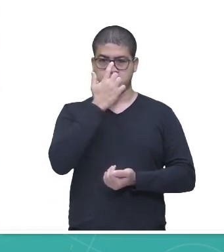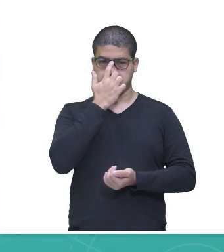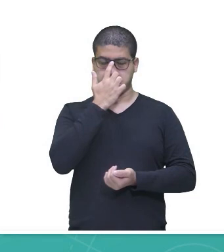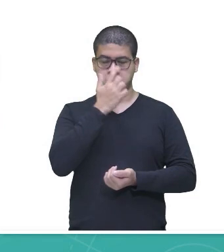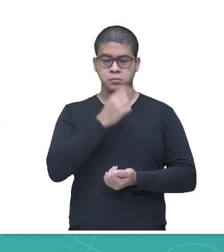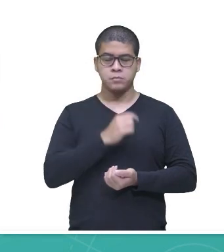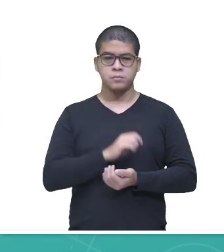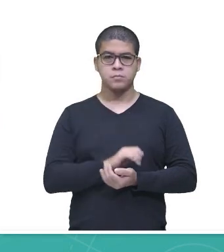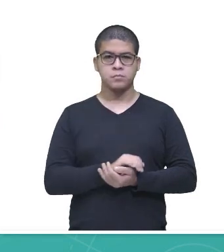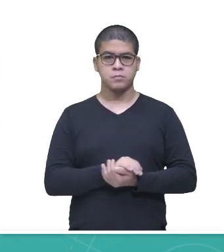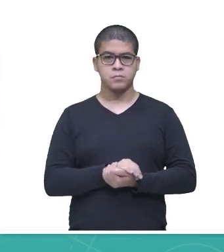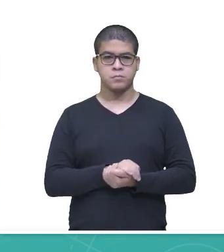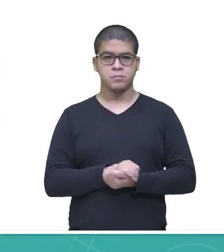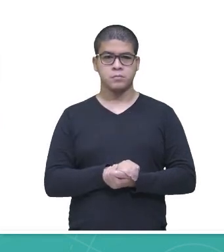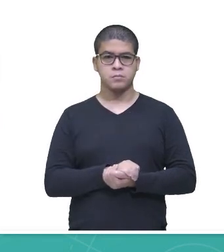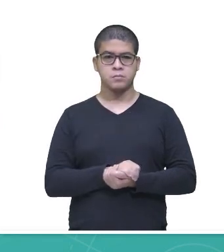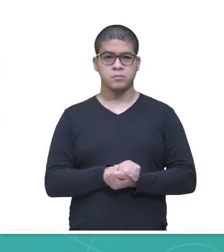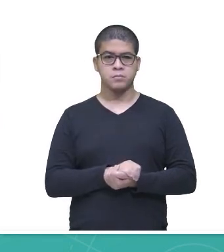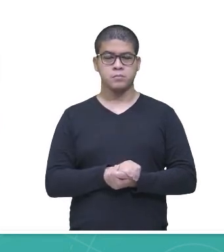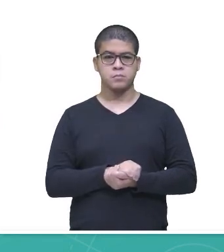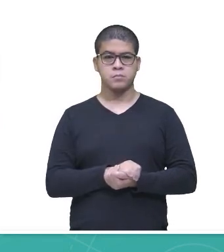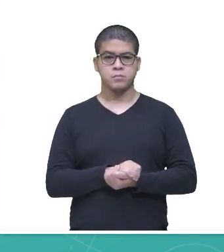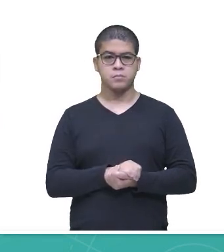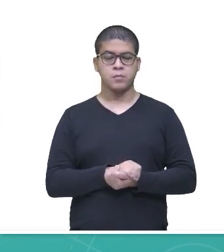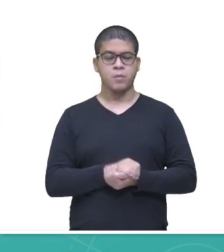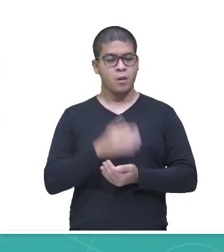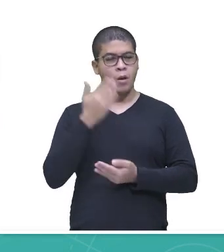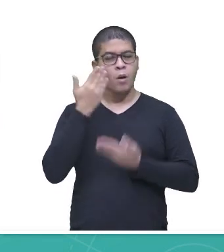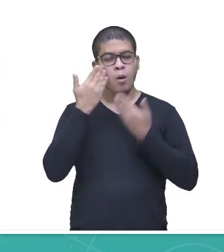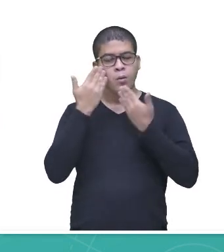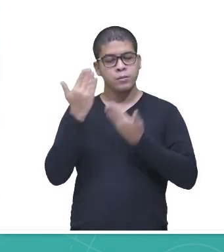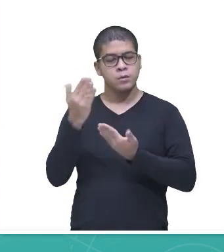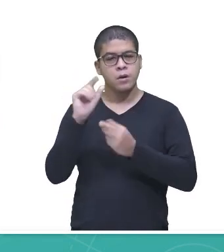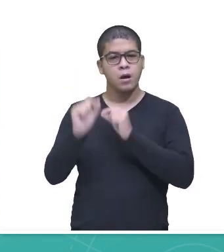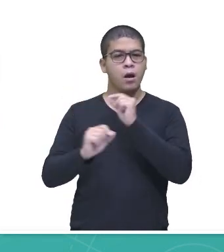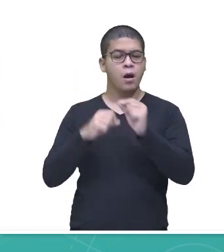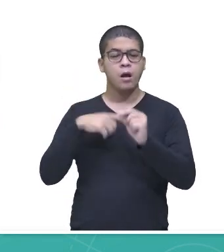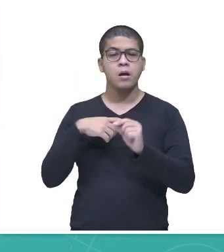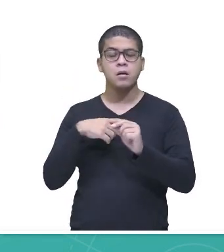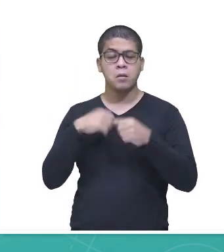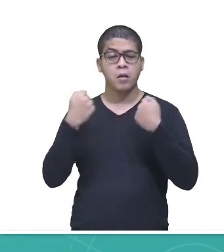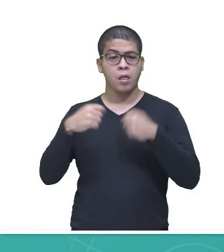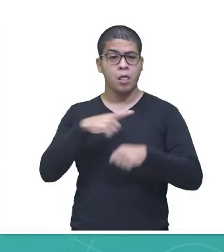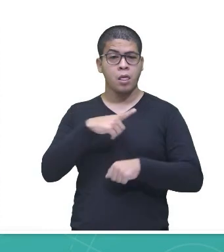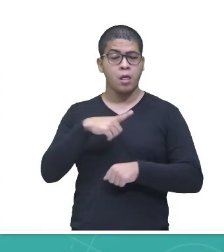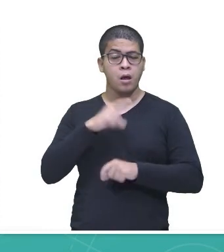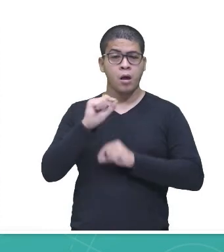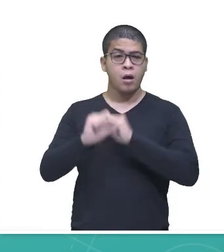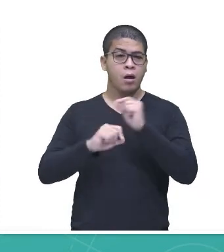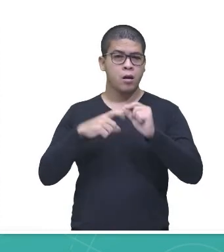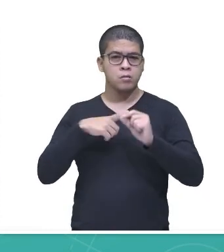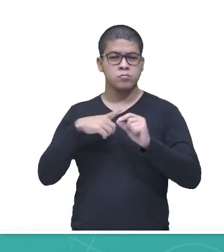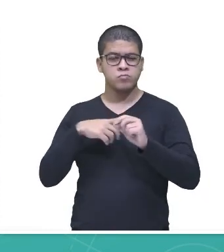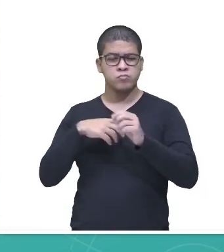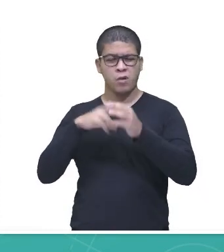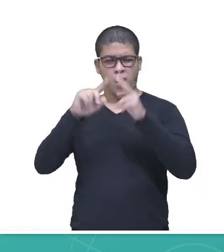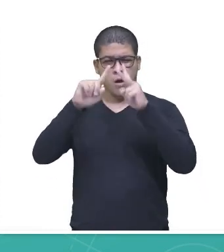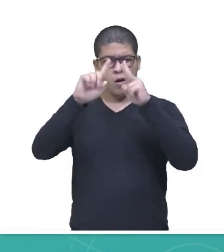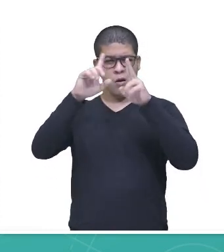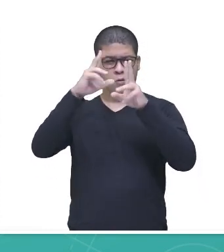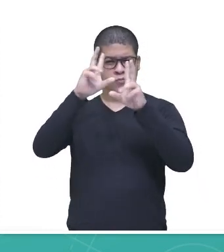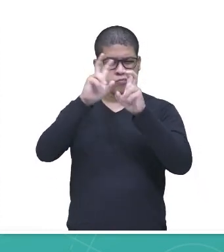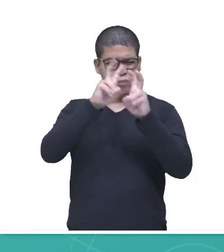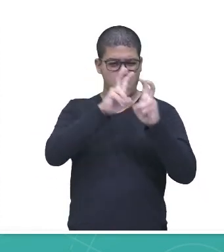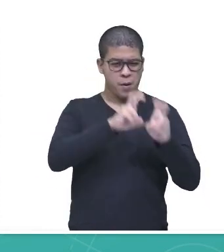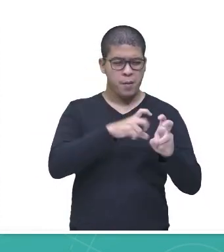a 16 graus. Então vejam que na subtração, a verificação se a